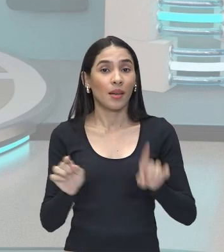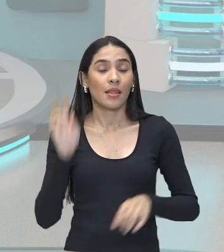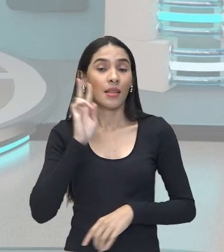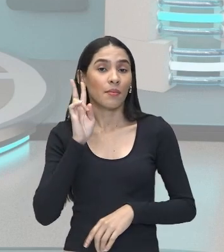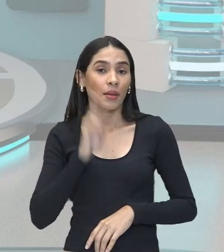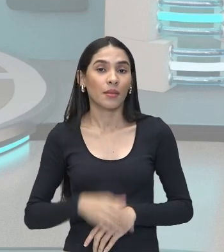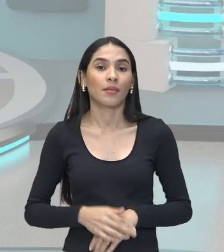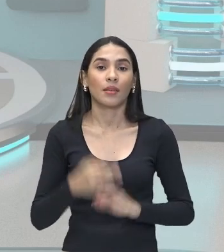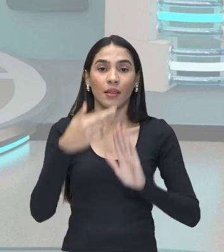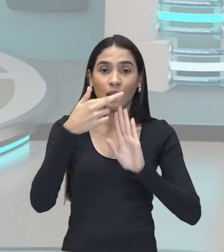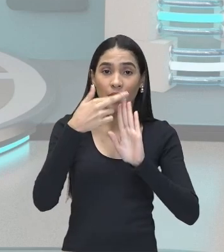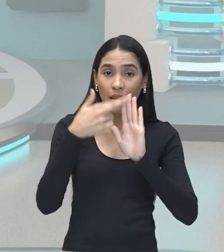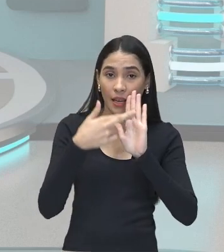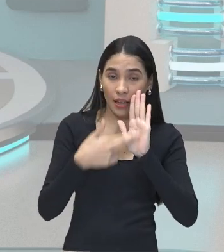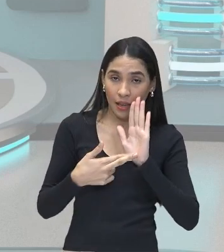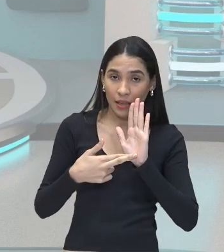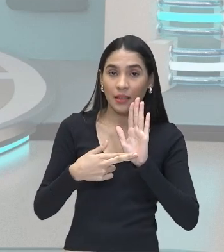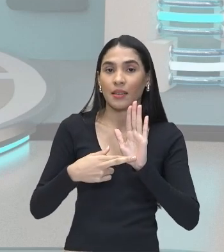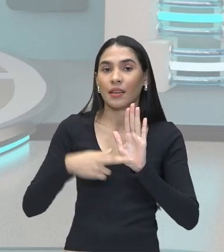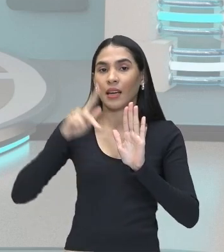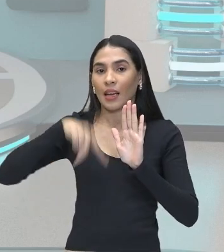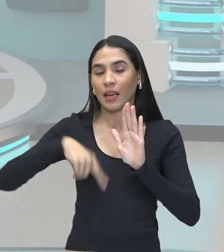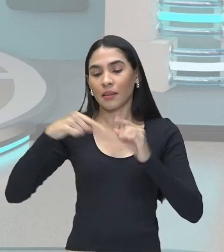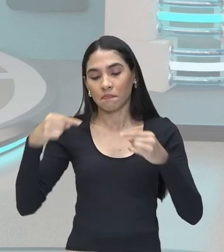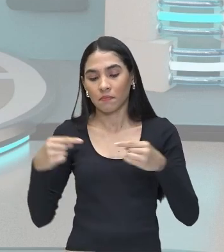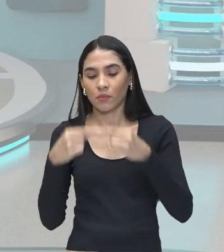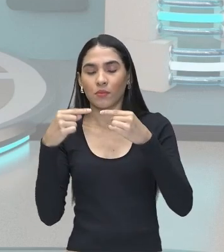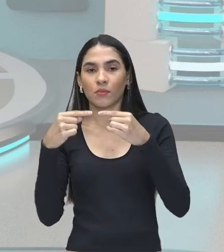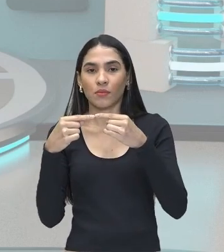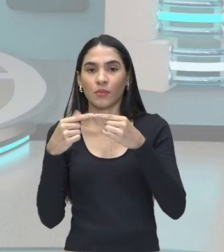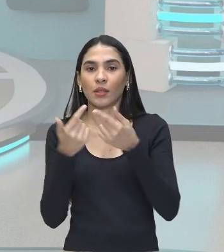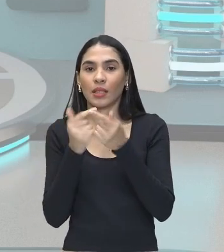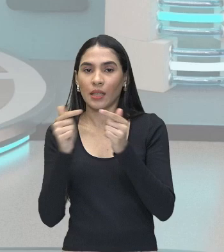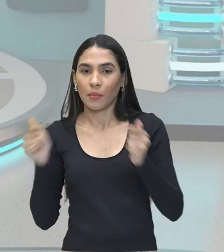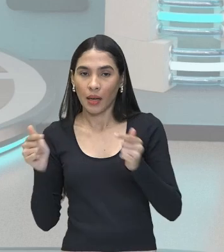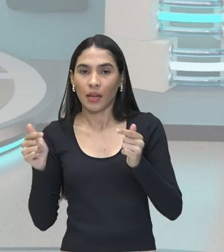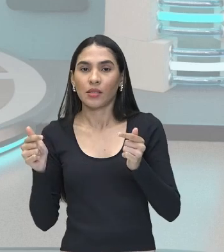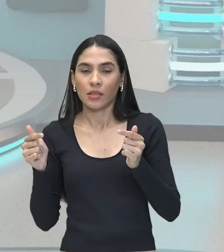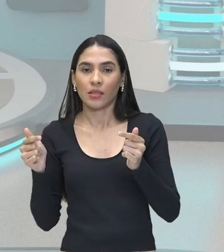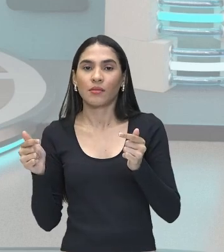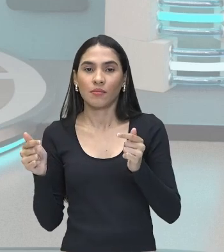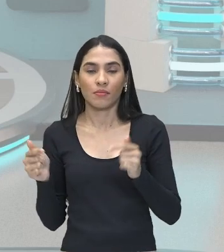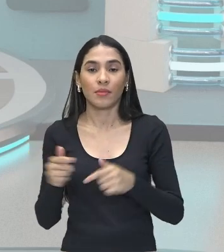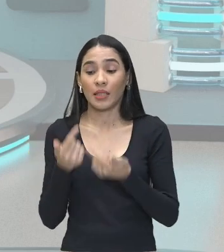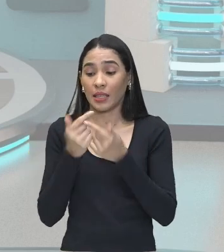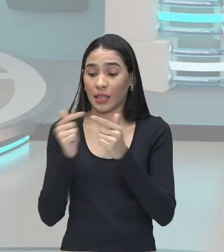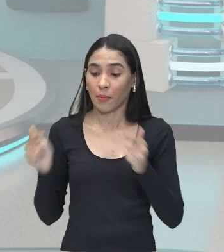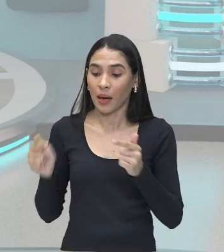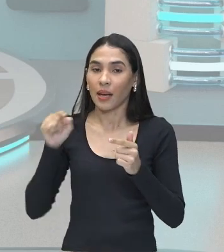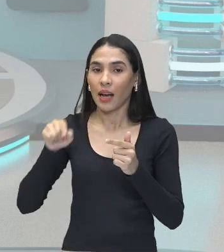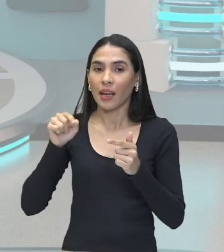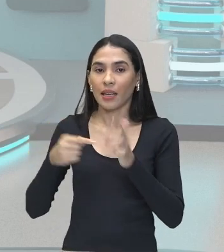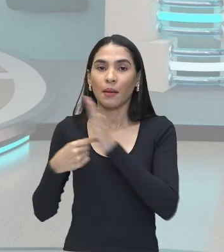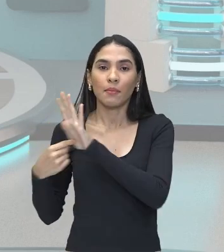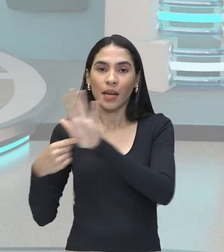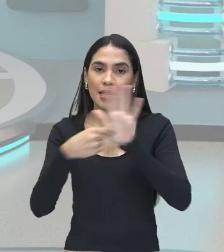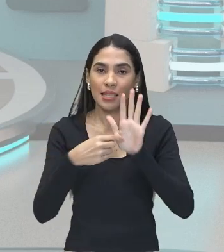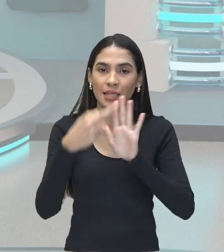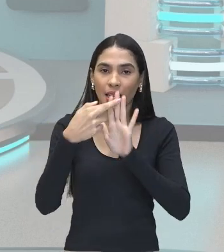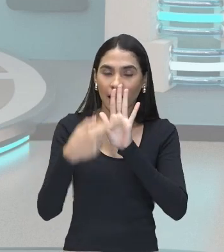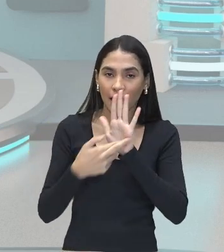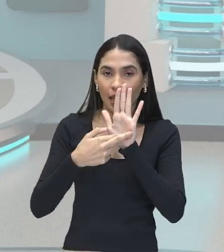que regras são de acordo com a norma gramatical e a norma gramatical é que dita essas regras e